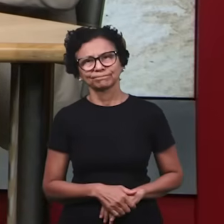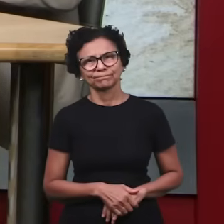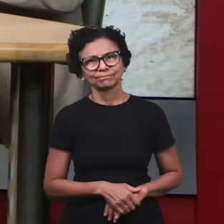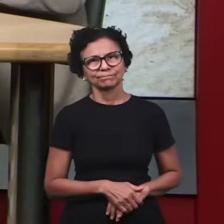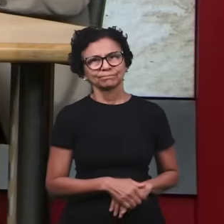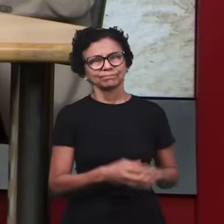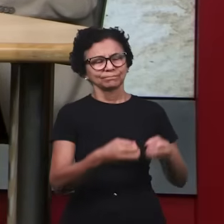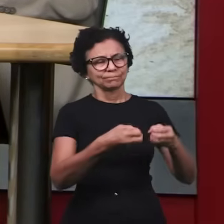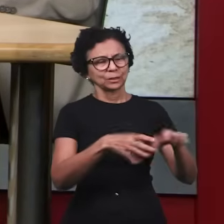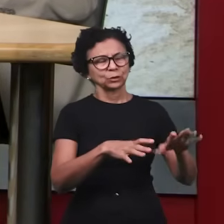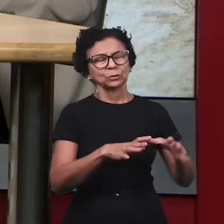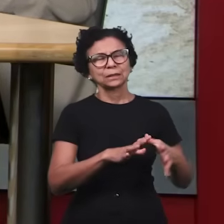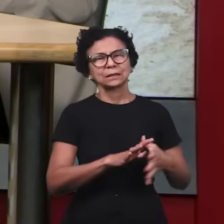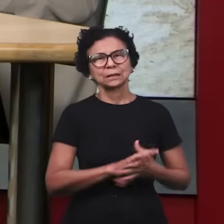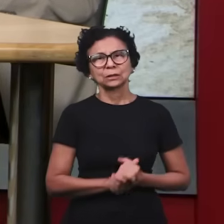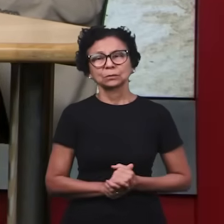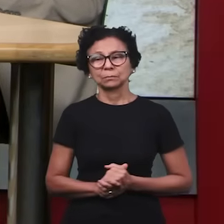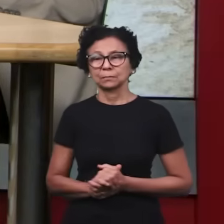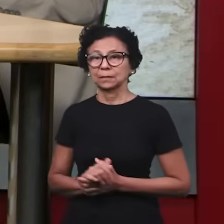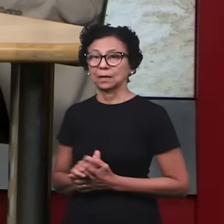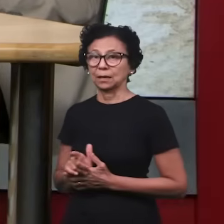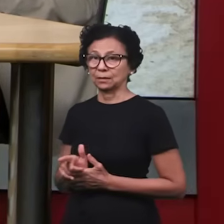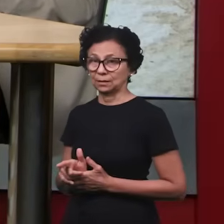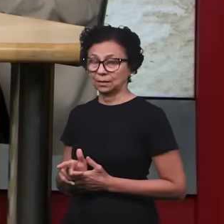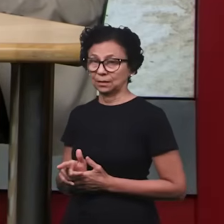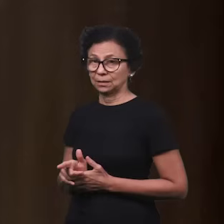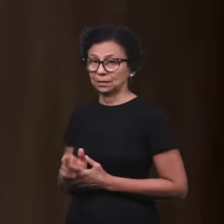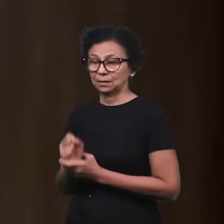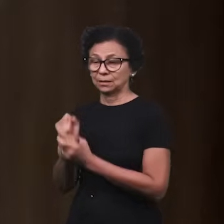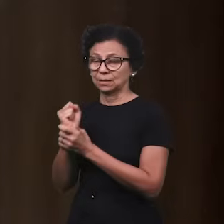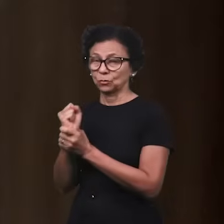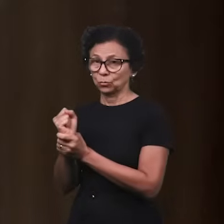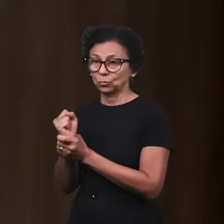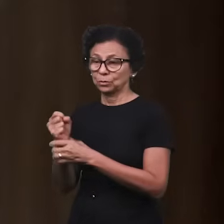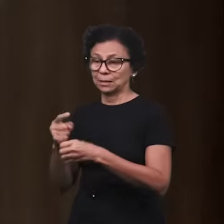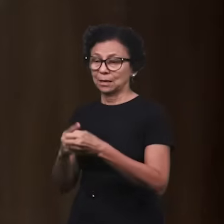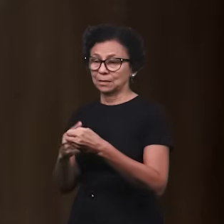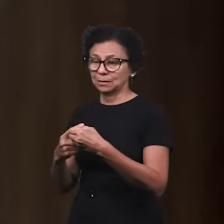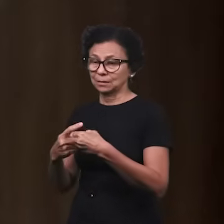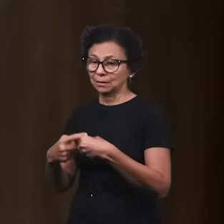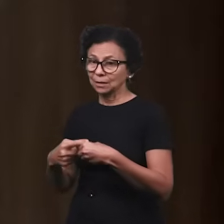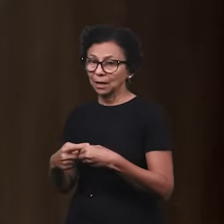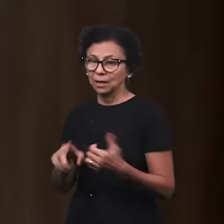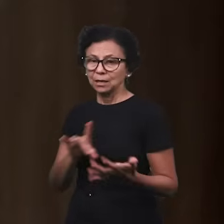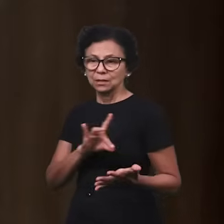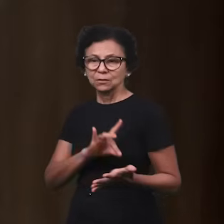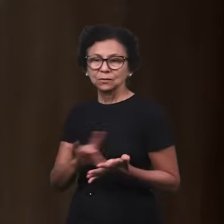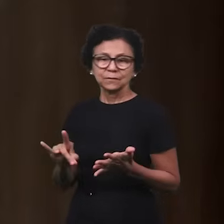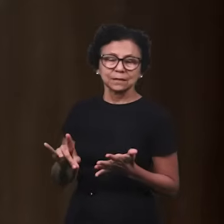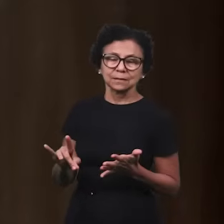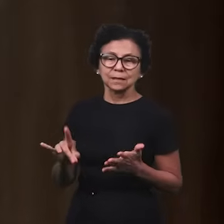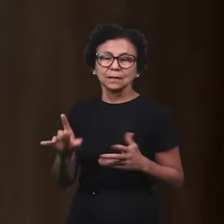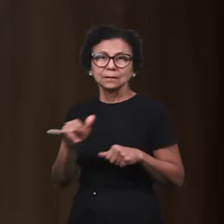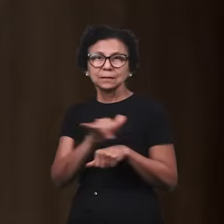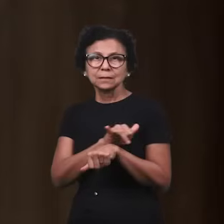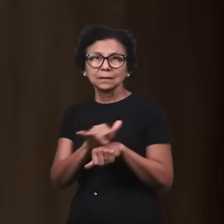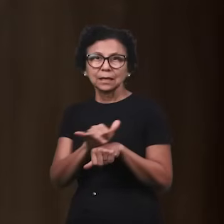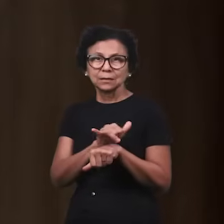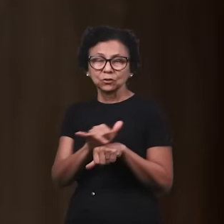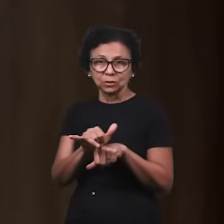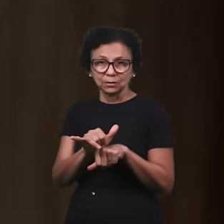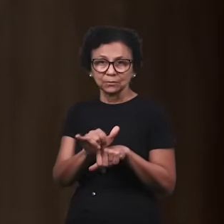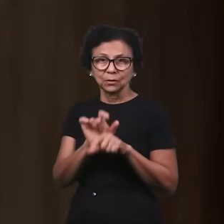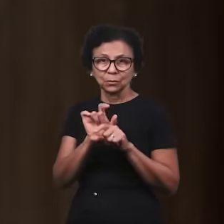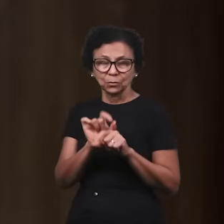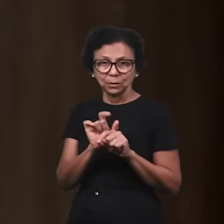morada, a estratégia de guerra era de cerco. Porque como ele não tinha como entrar, como é que eles usavam? A estratégia de